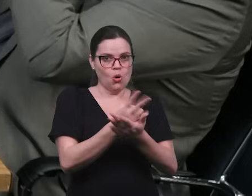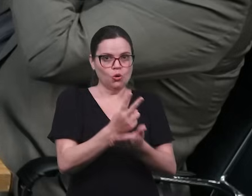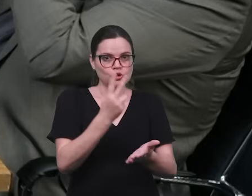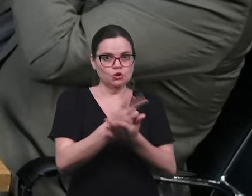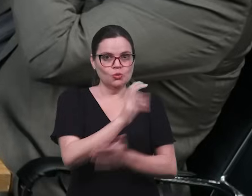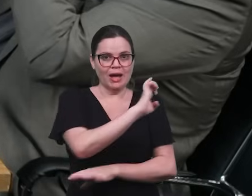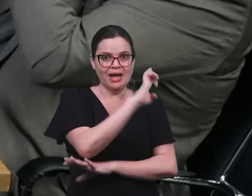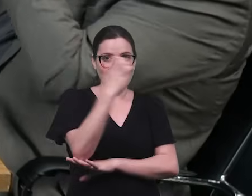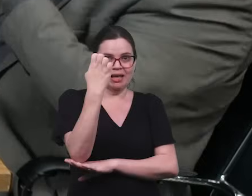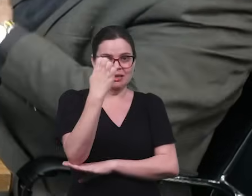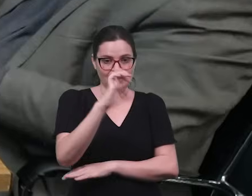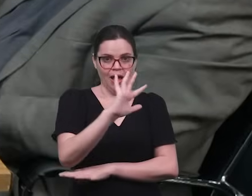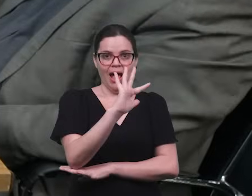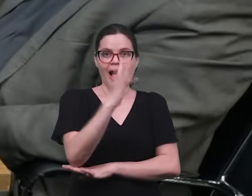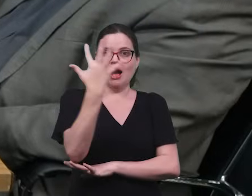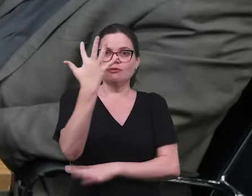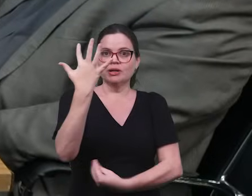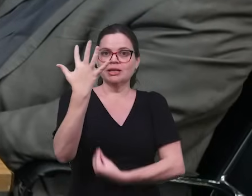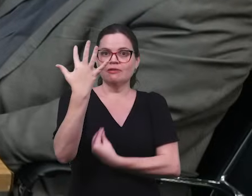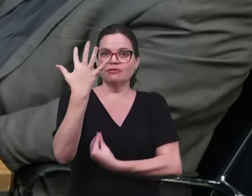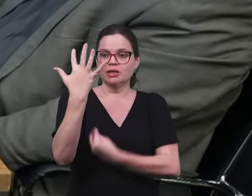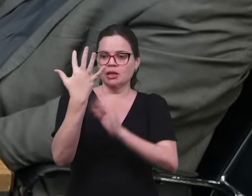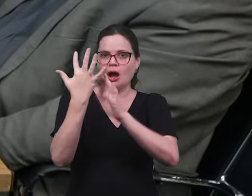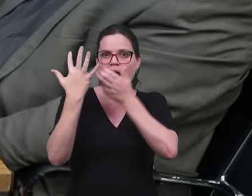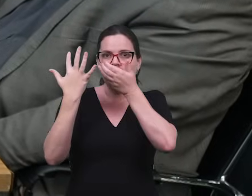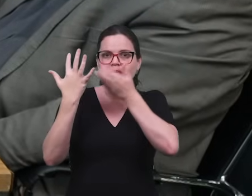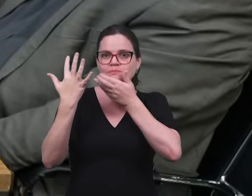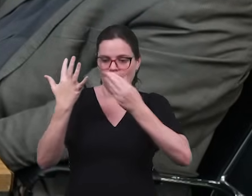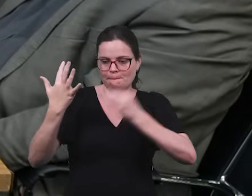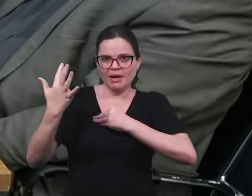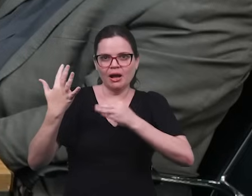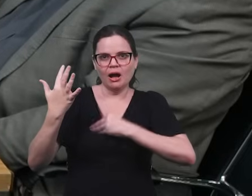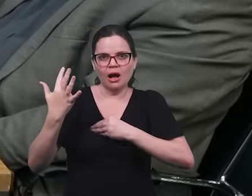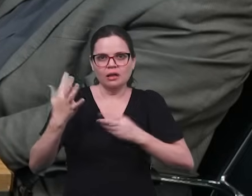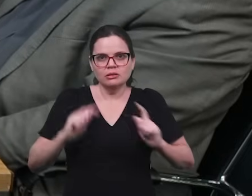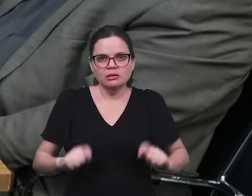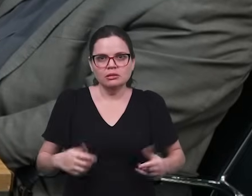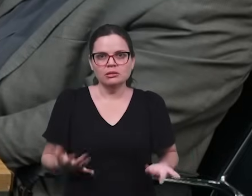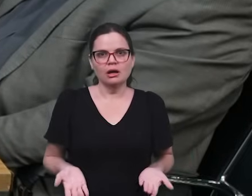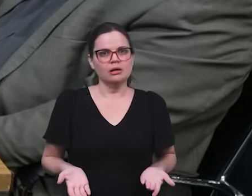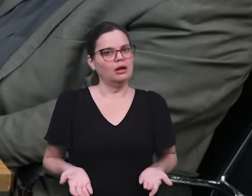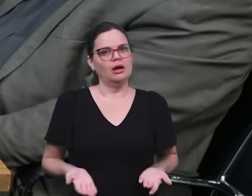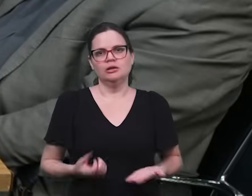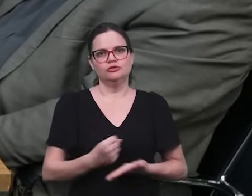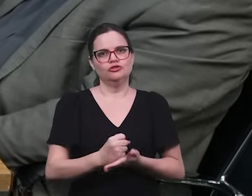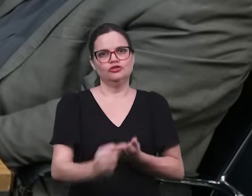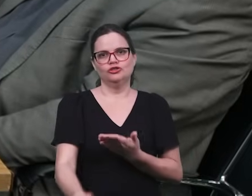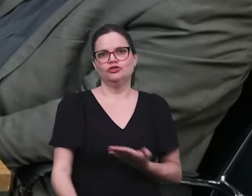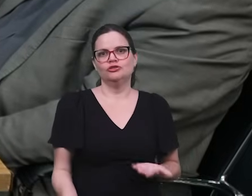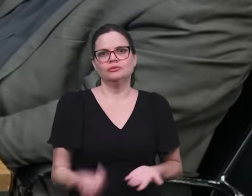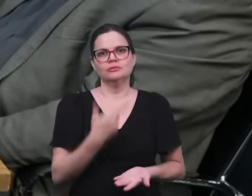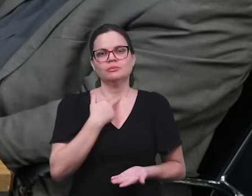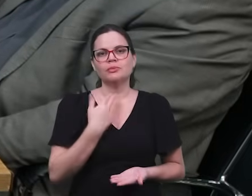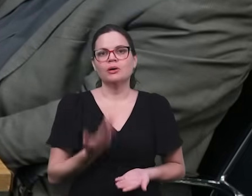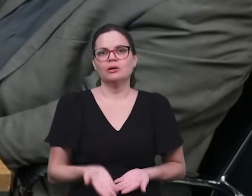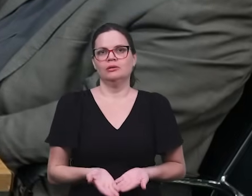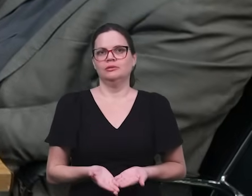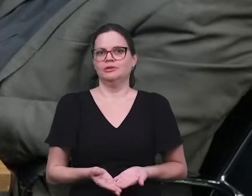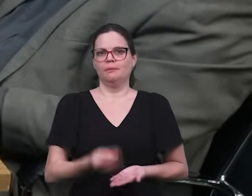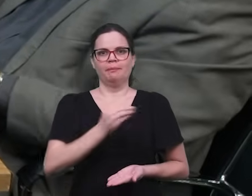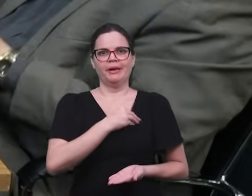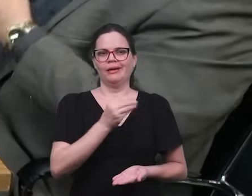eles permanecessem, eles poderiam comer a árvore da vida, aí não tinha mais jeito. Ele vivia em